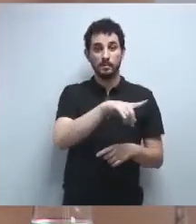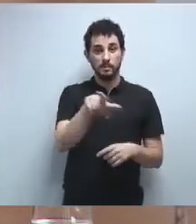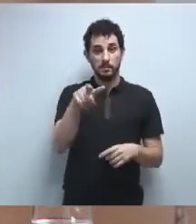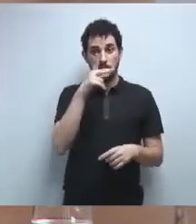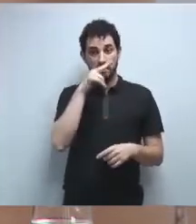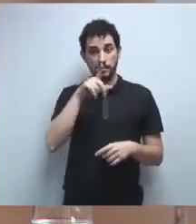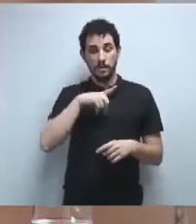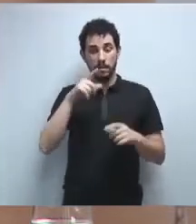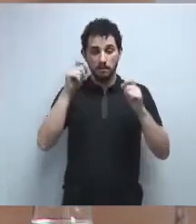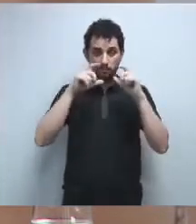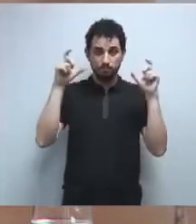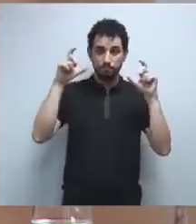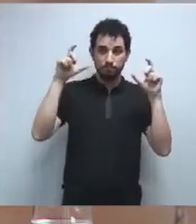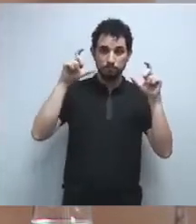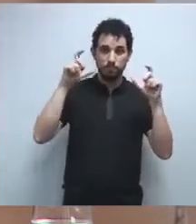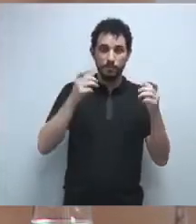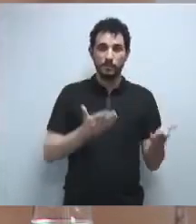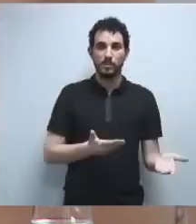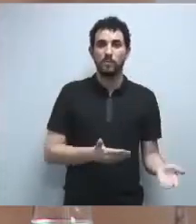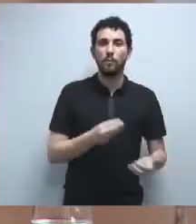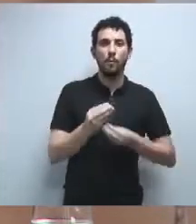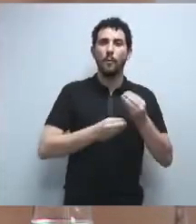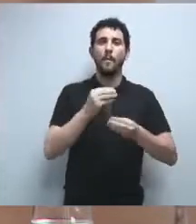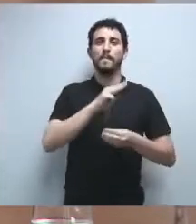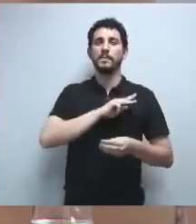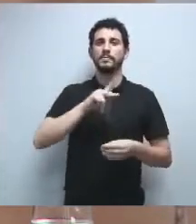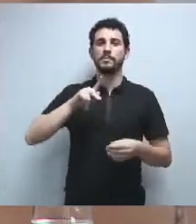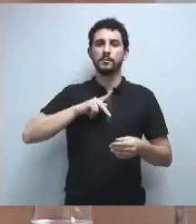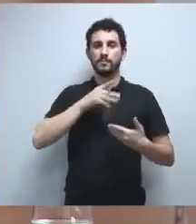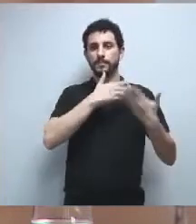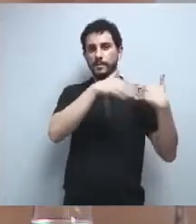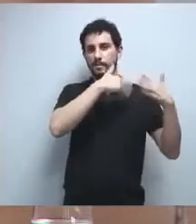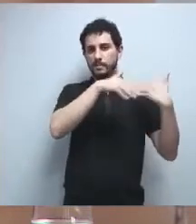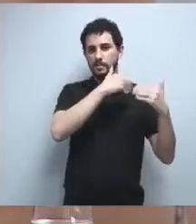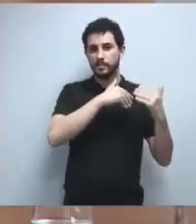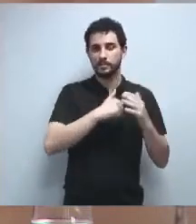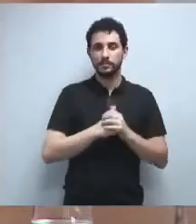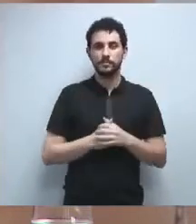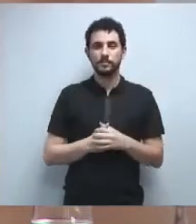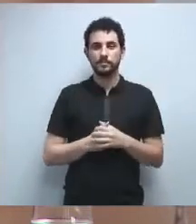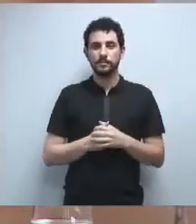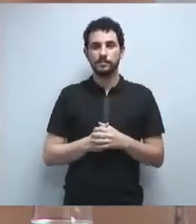os mais novos como funcionava o ministério público na época